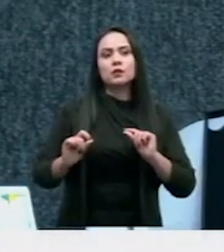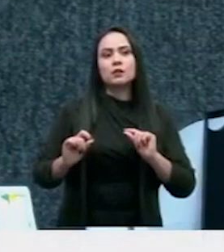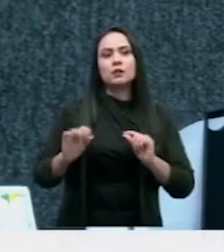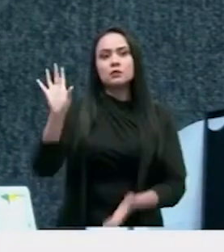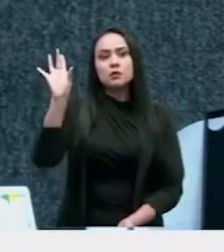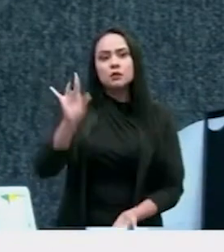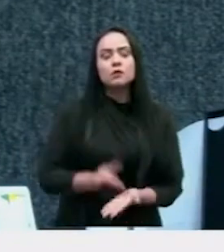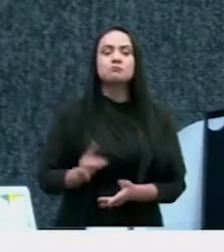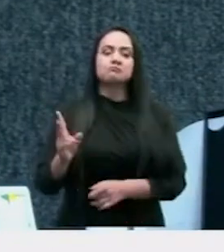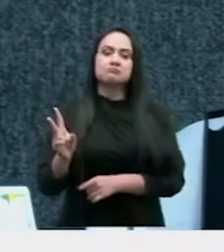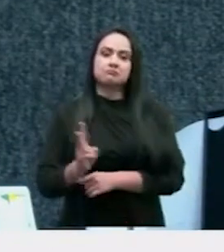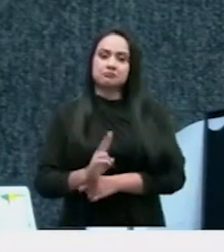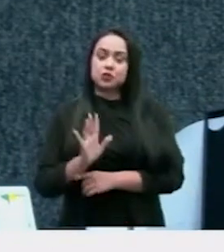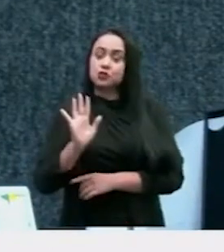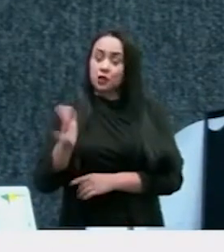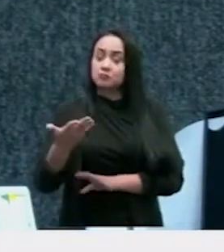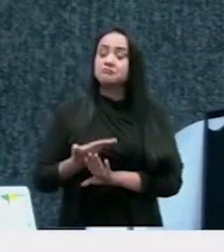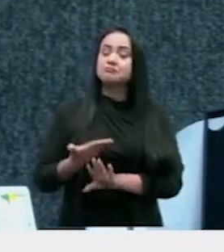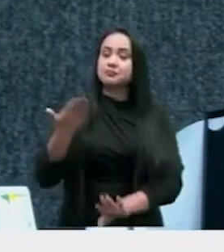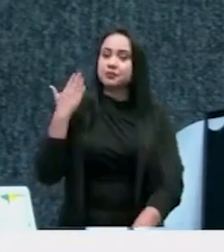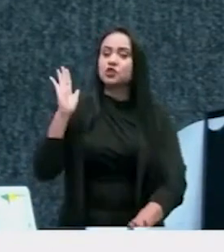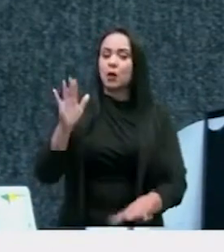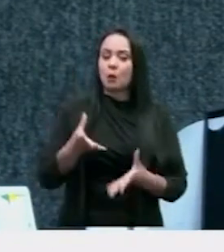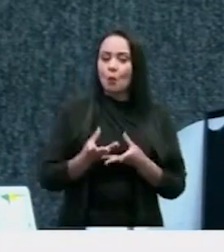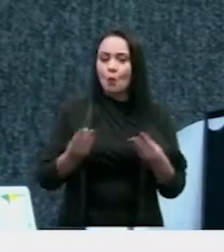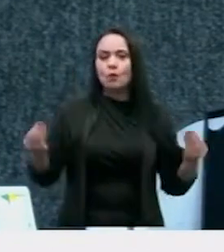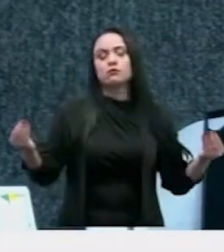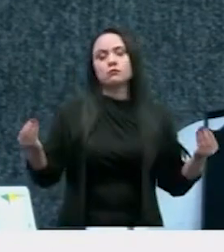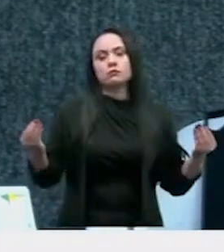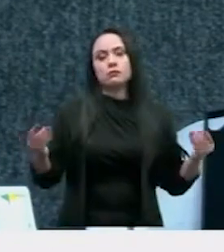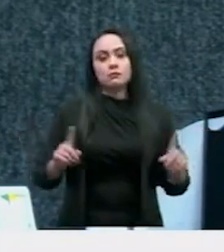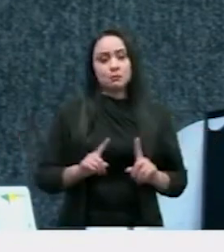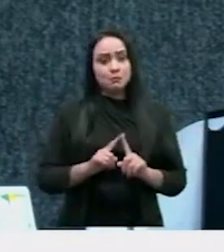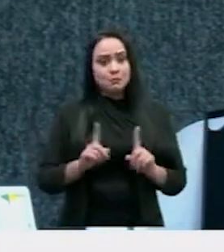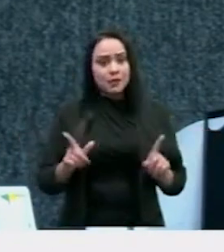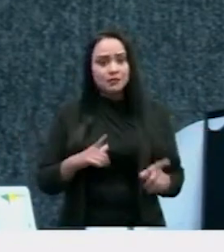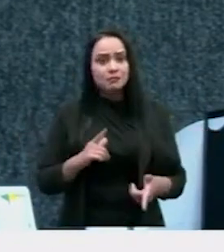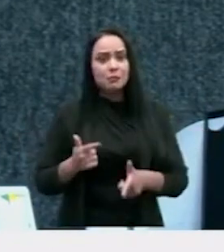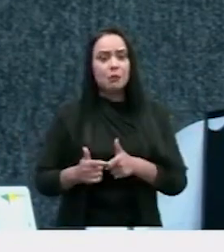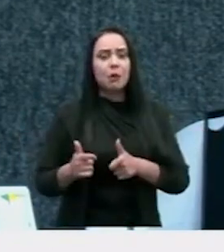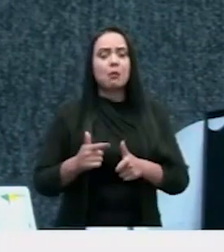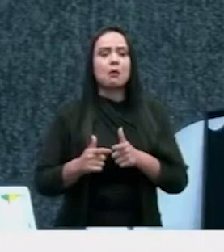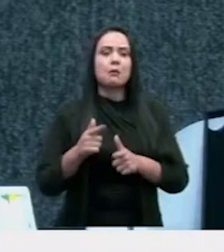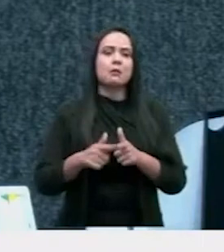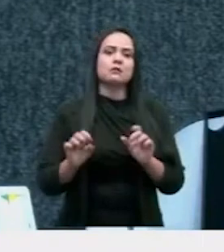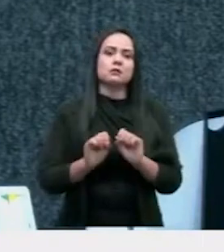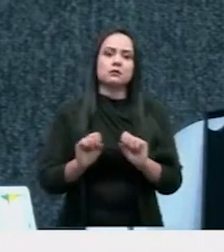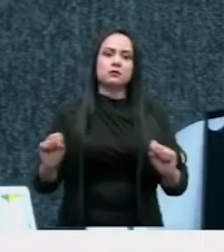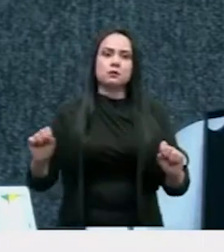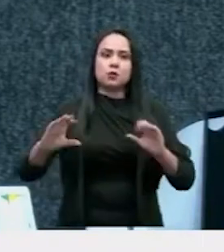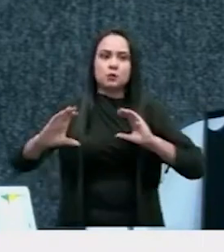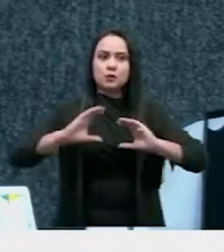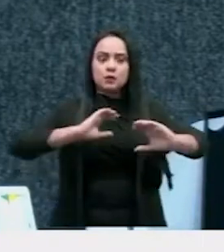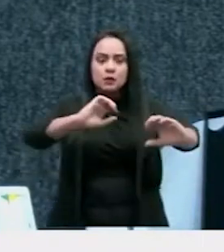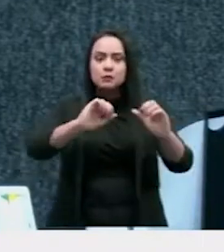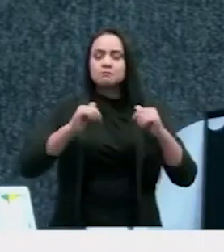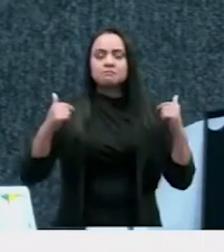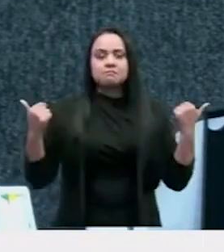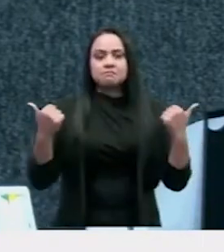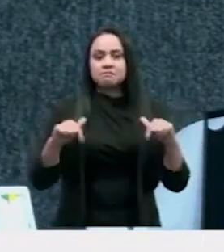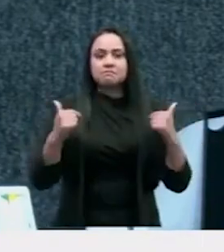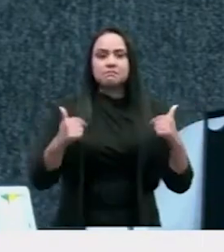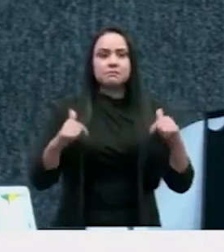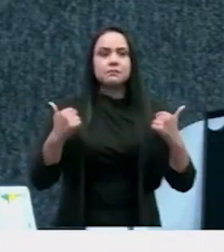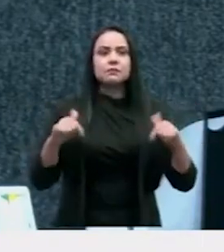fiscais que já deveriam estar extintas e que no entanto por deficiência de sistemas de comunicação ainda não haviam